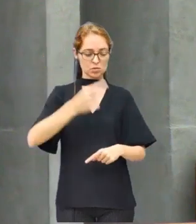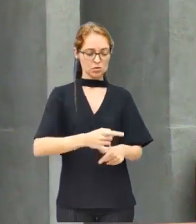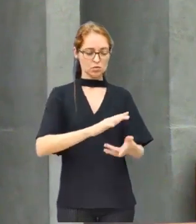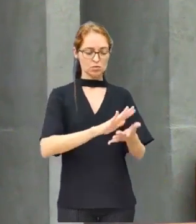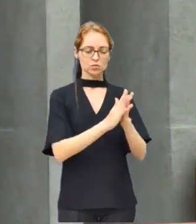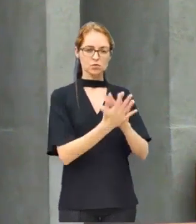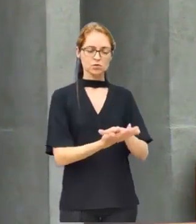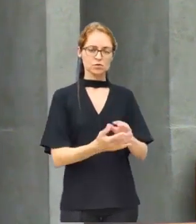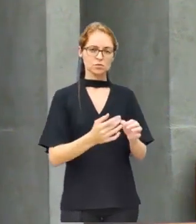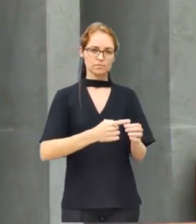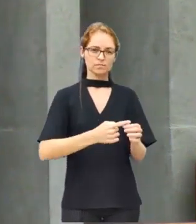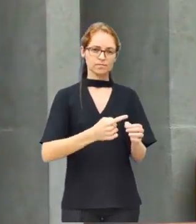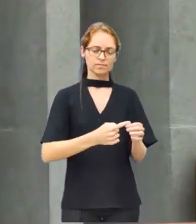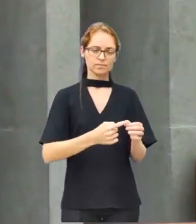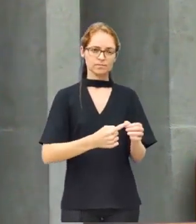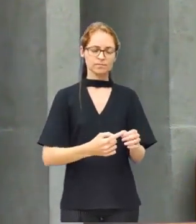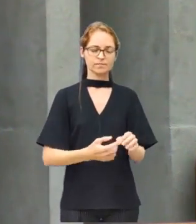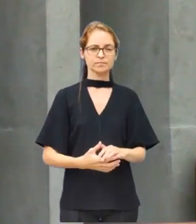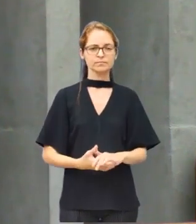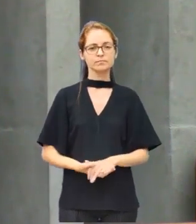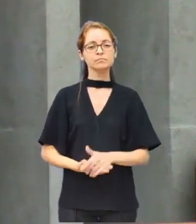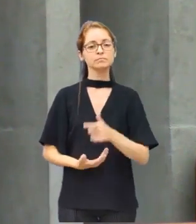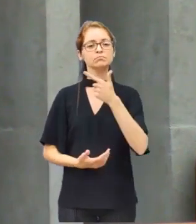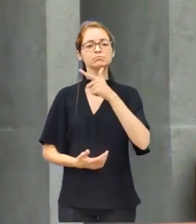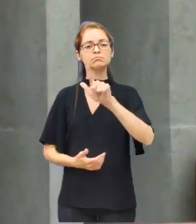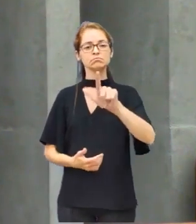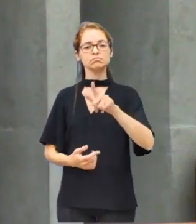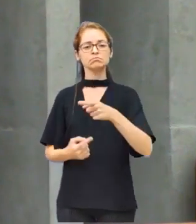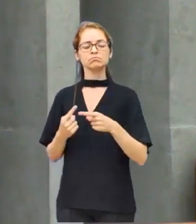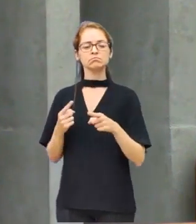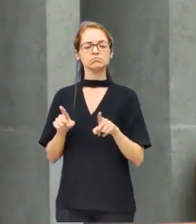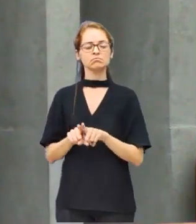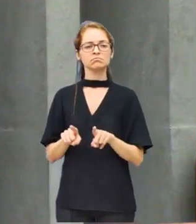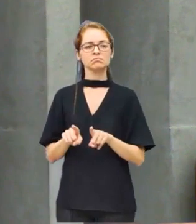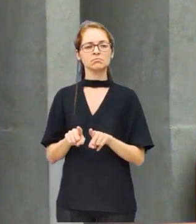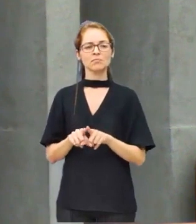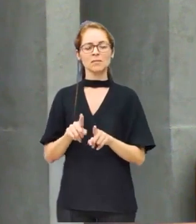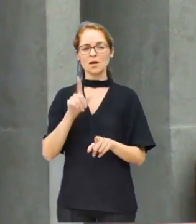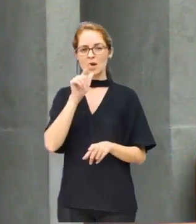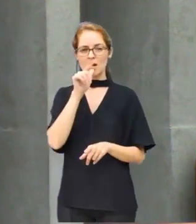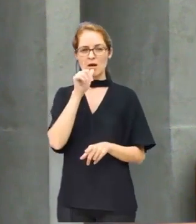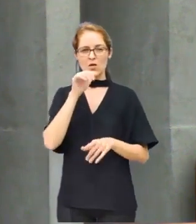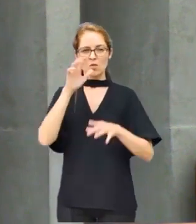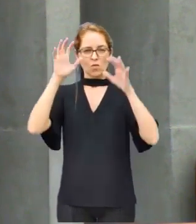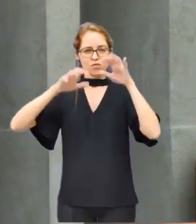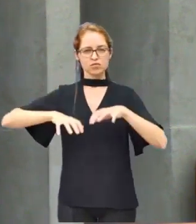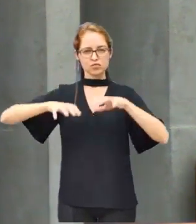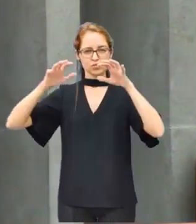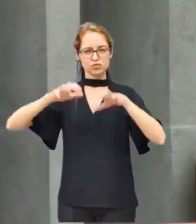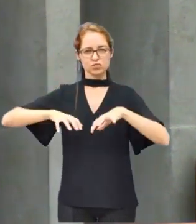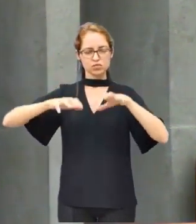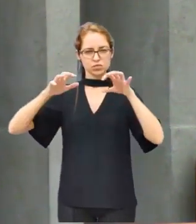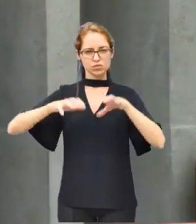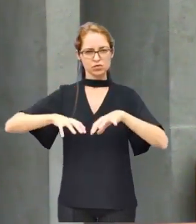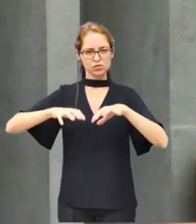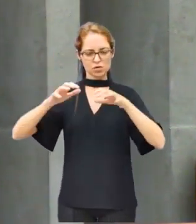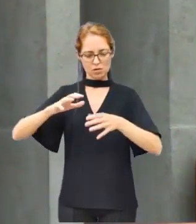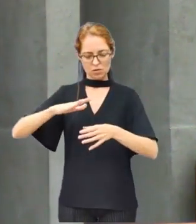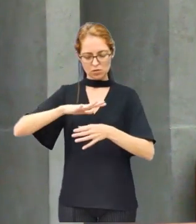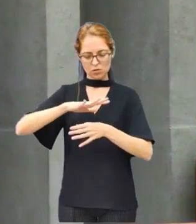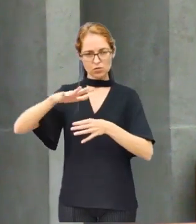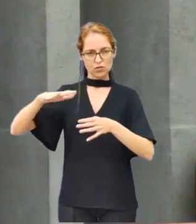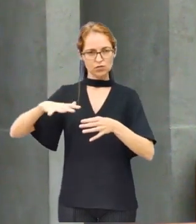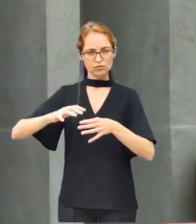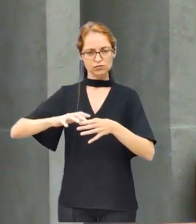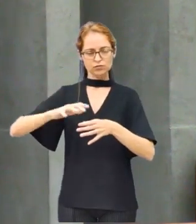cidade. Um outro episódio, o dilúvio. Por que que Deus permitiu e ocasionou esse episódio